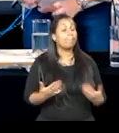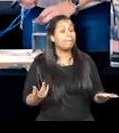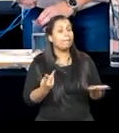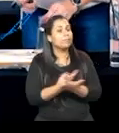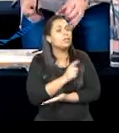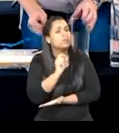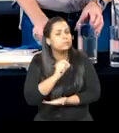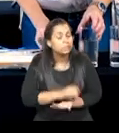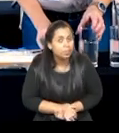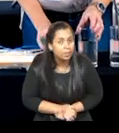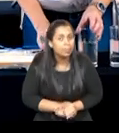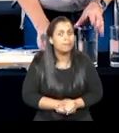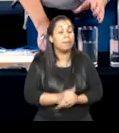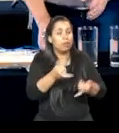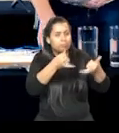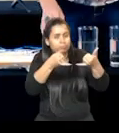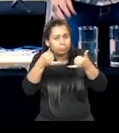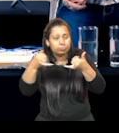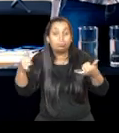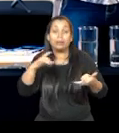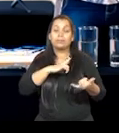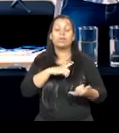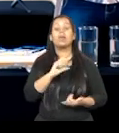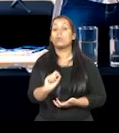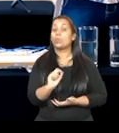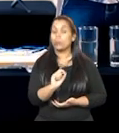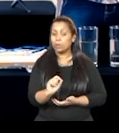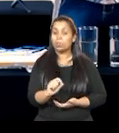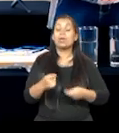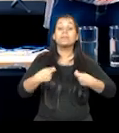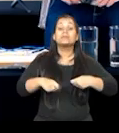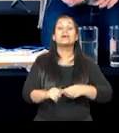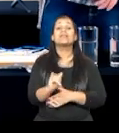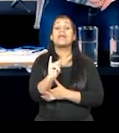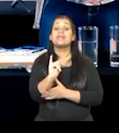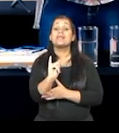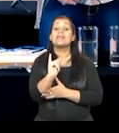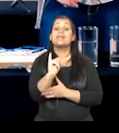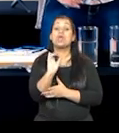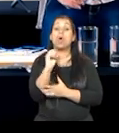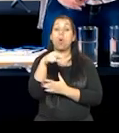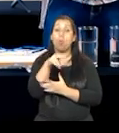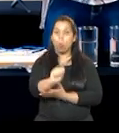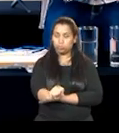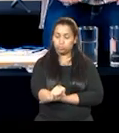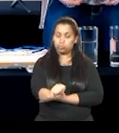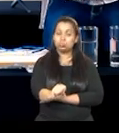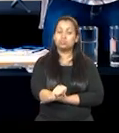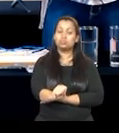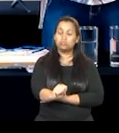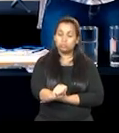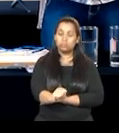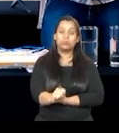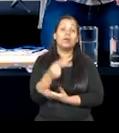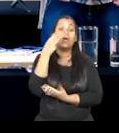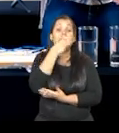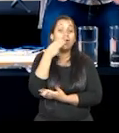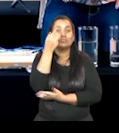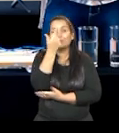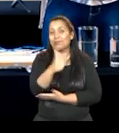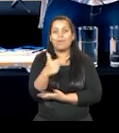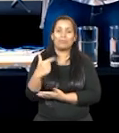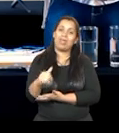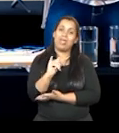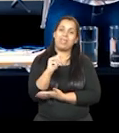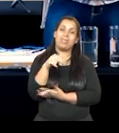Acontece que para conduzir eletricidade é preciso que haja íons aqui. E as partículas de açúcar, elas não são